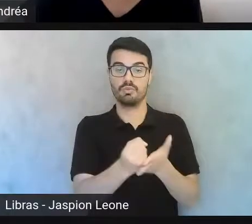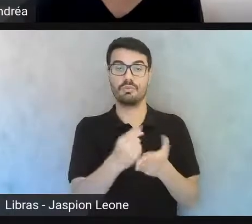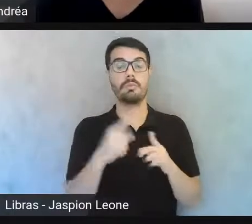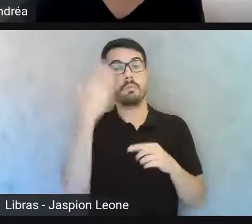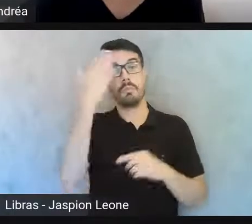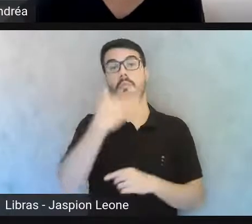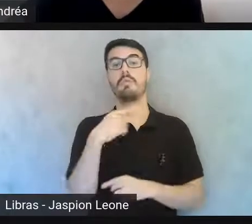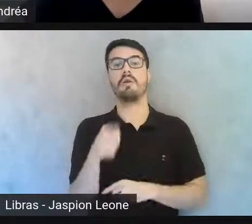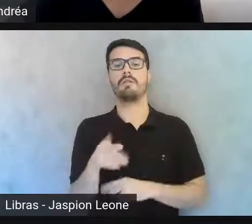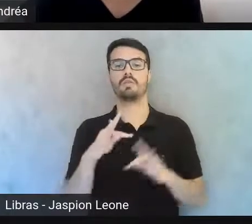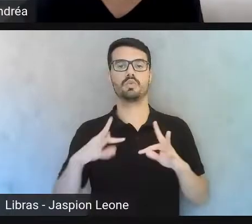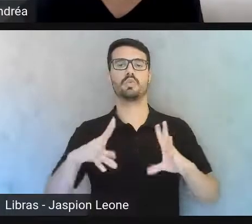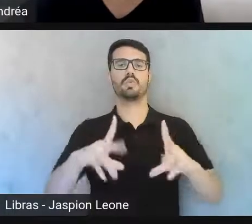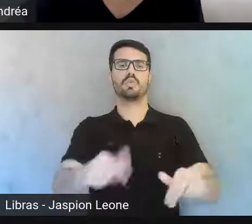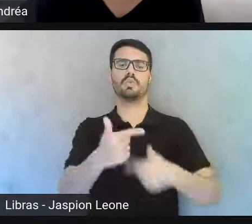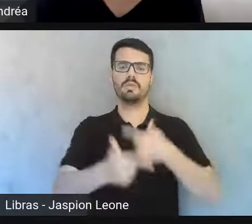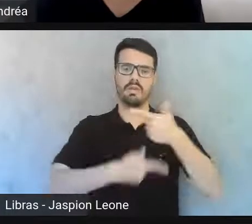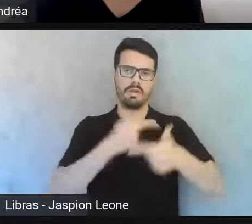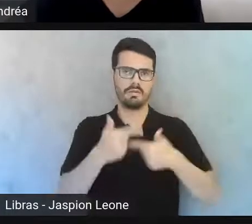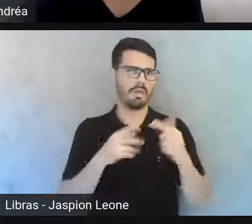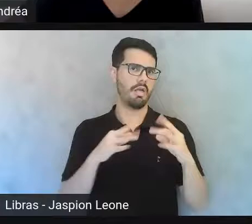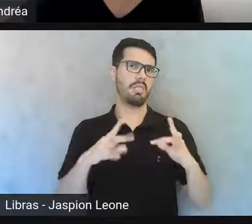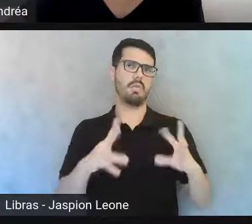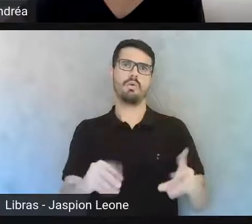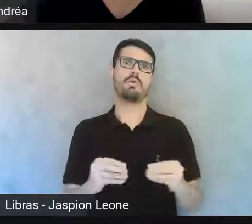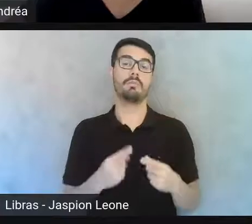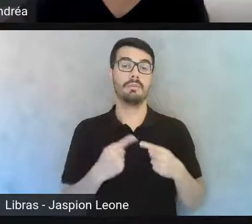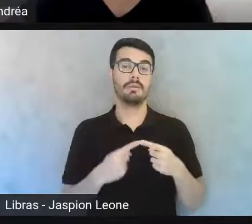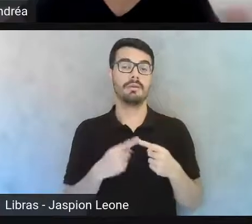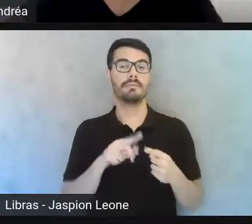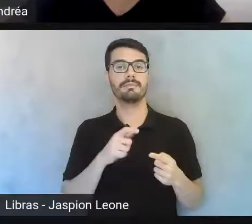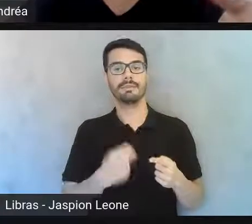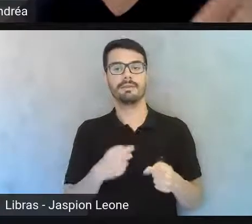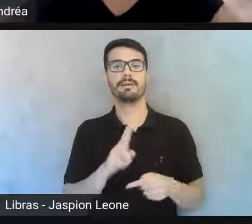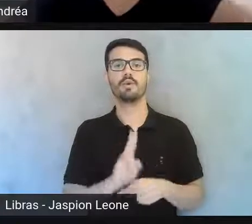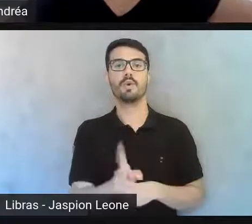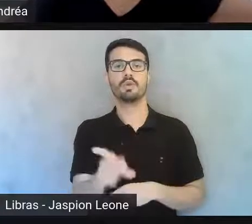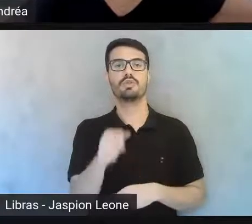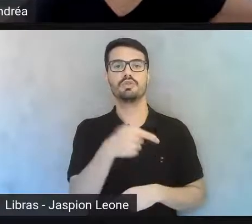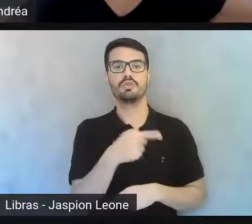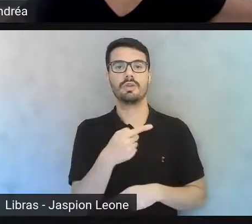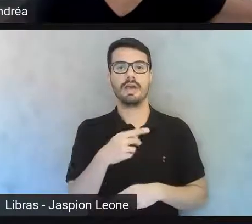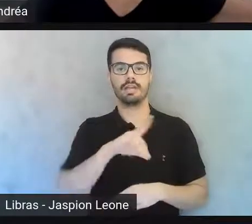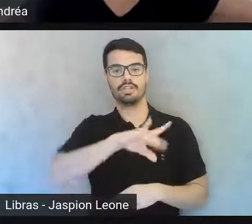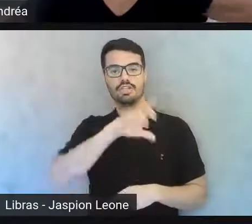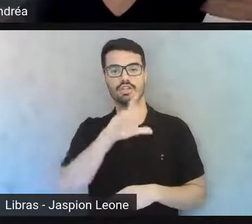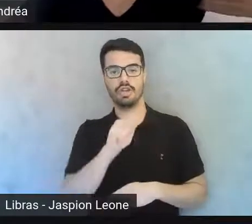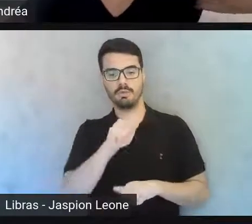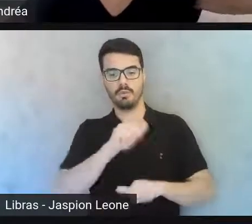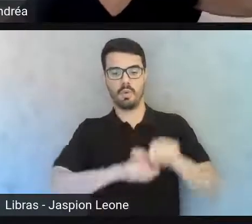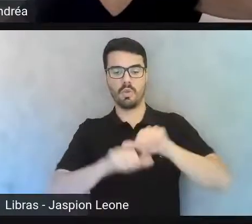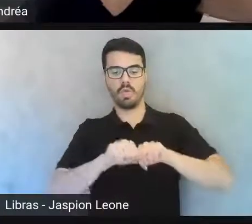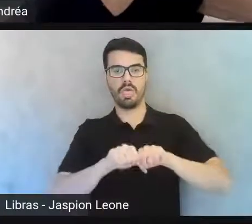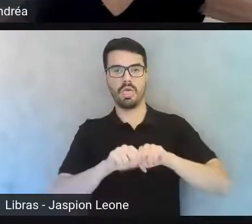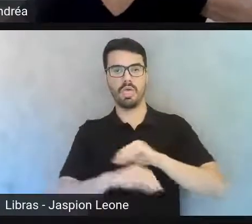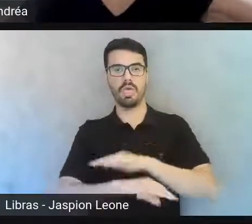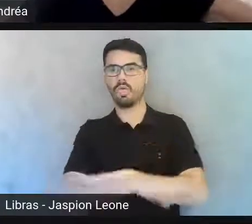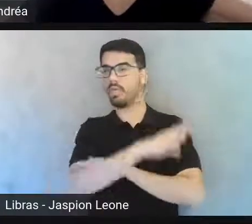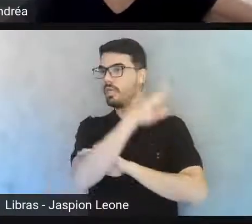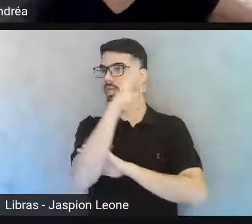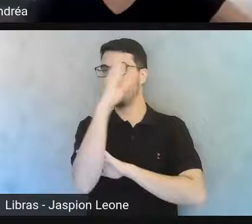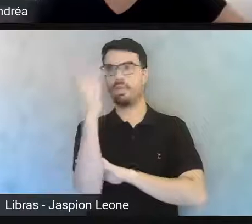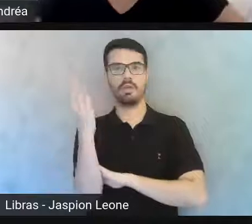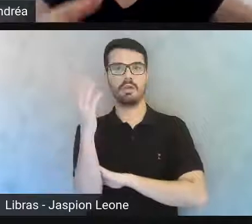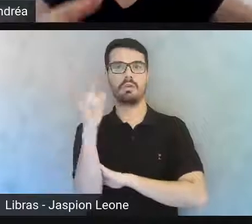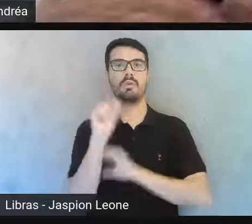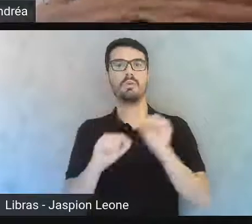né, todo o trabalho feito, tudo. Por quê? Porque ele tinha que proceder de um dia para a noite, como a gente já falou bem assim, adiante